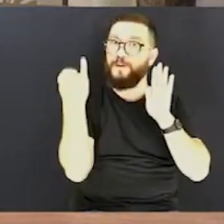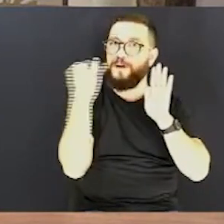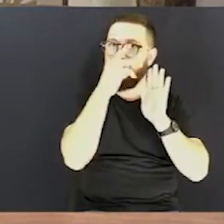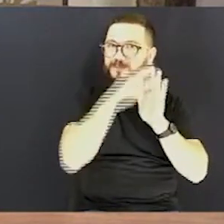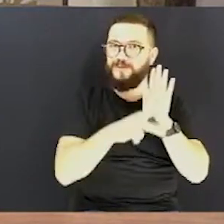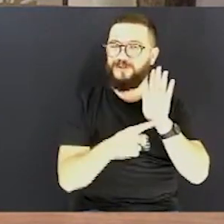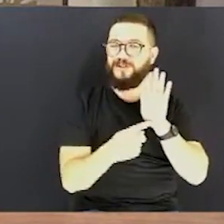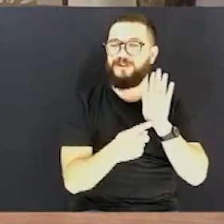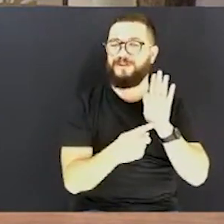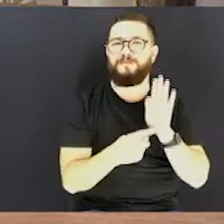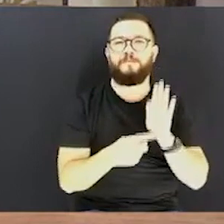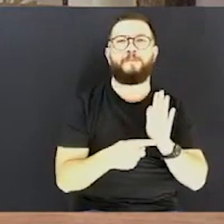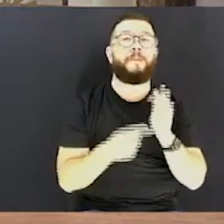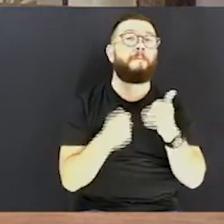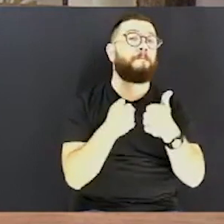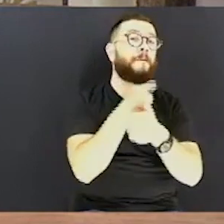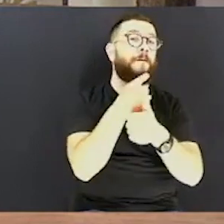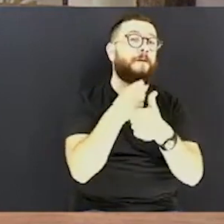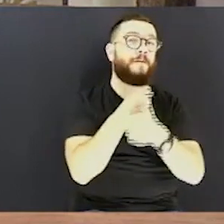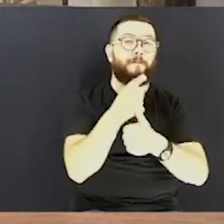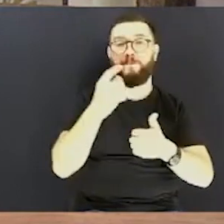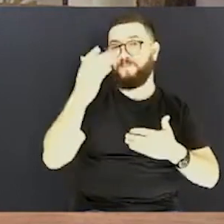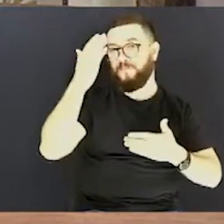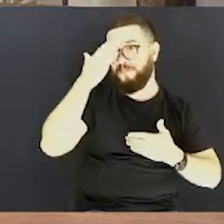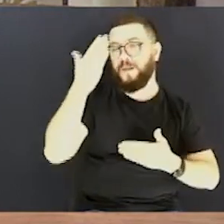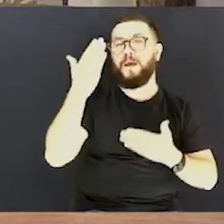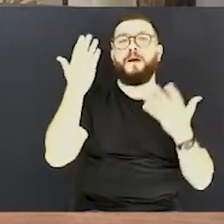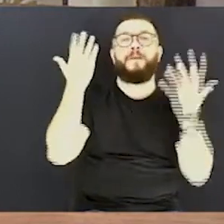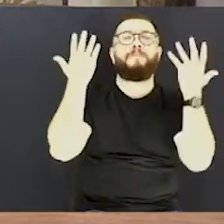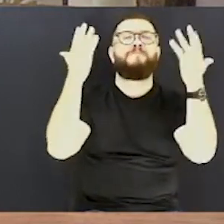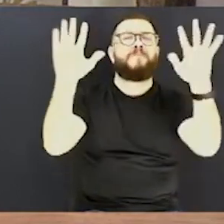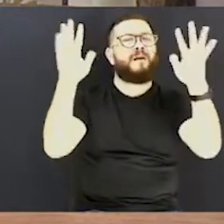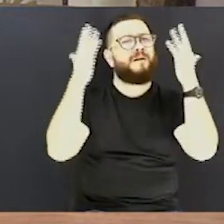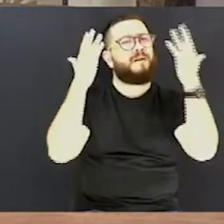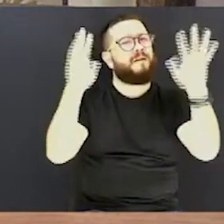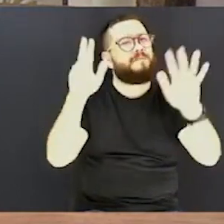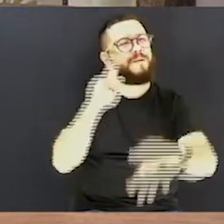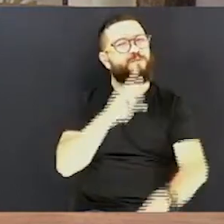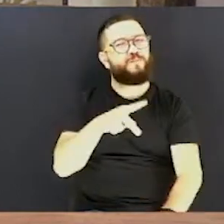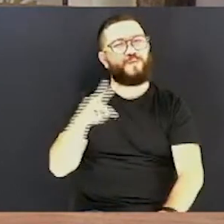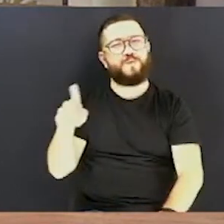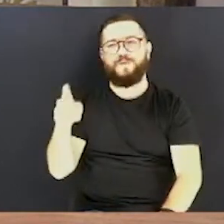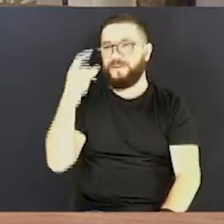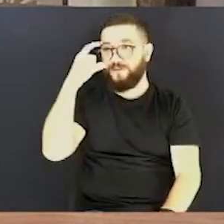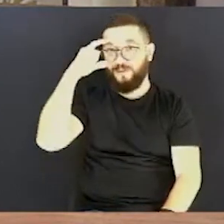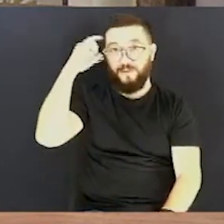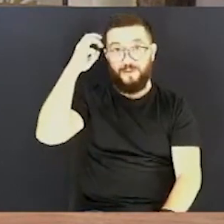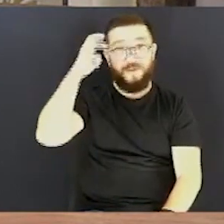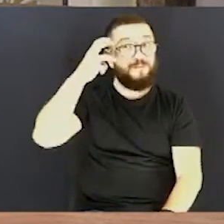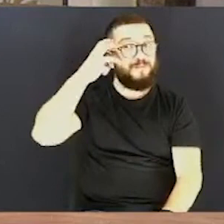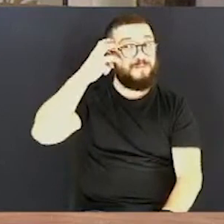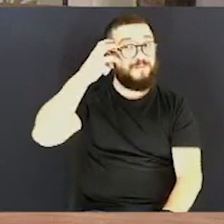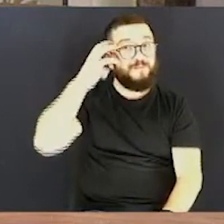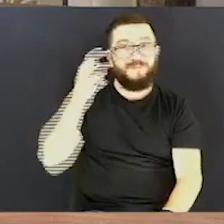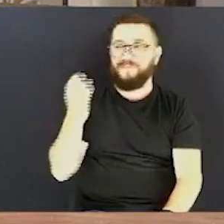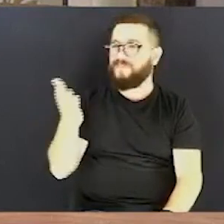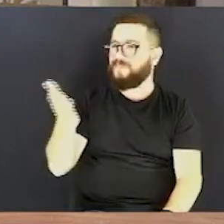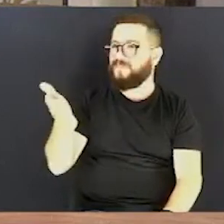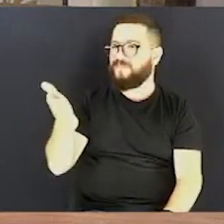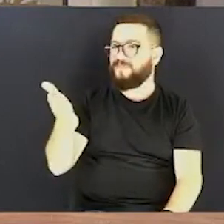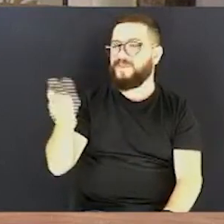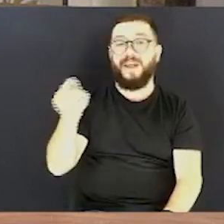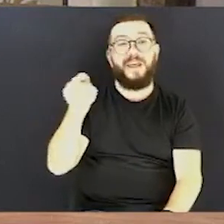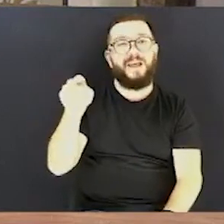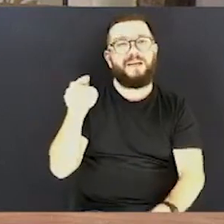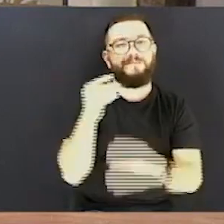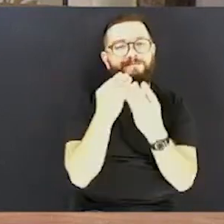os parabéns ao vereador Dalton Borba, ao professor Dalton Borba, que teve a sensibilidade de